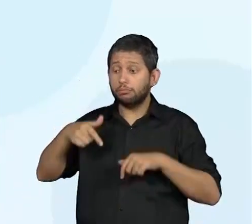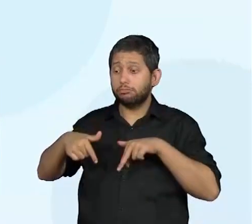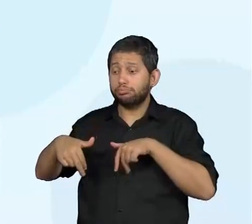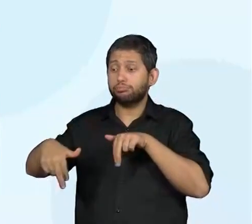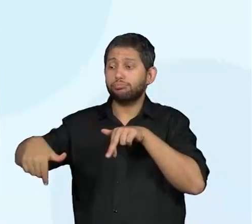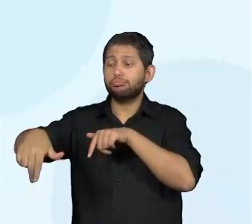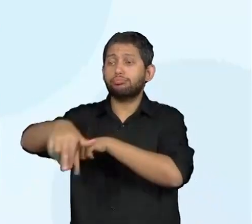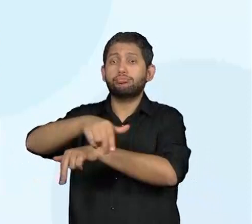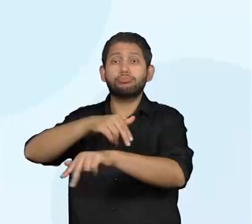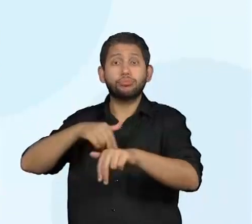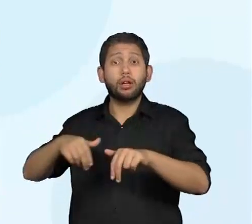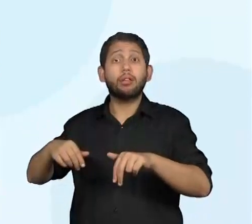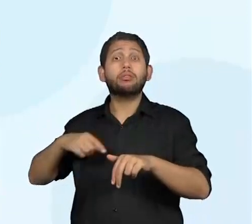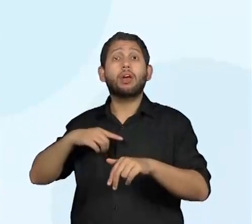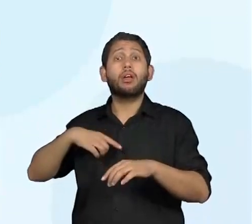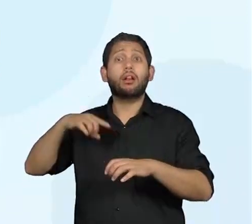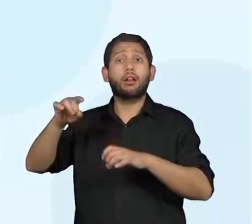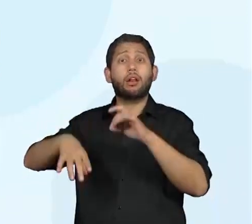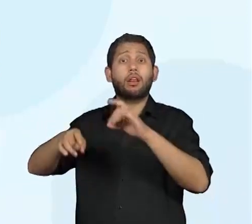sedimentos.